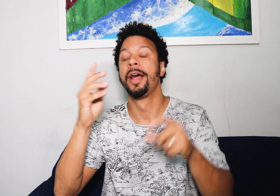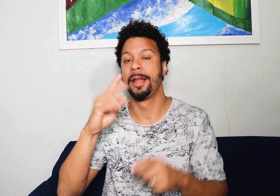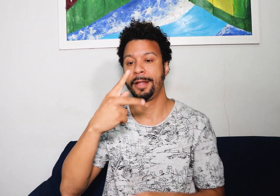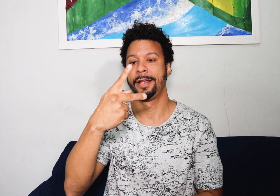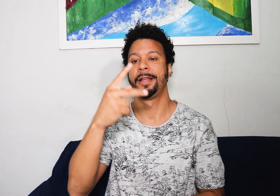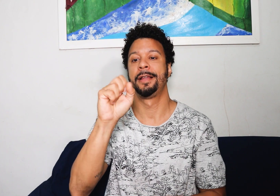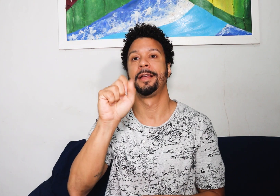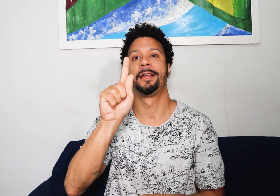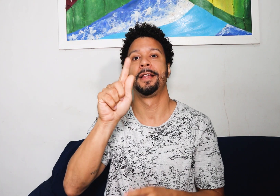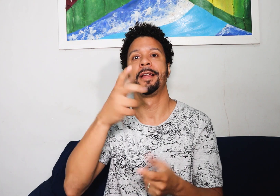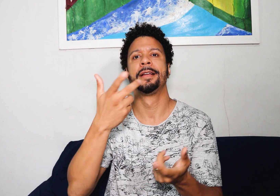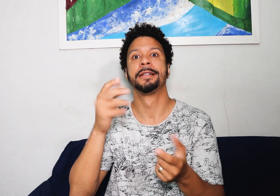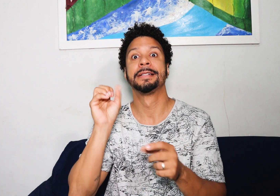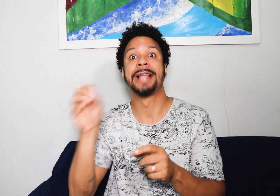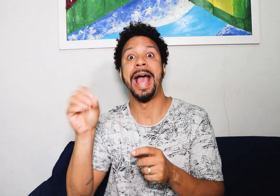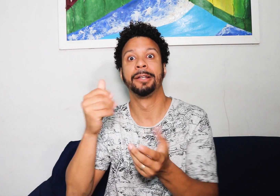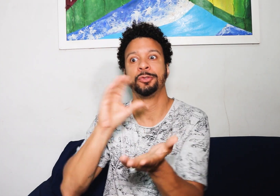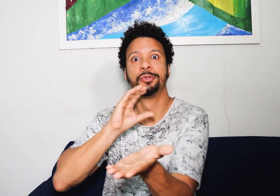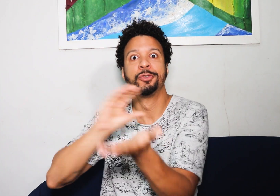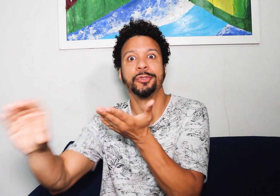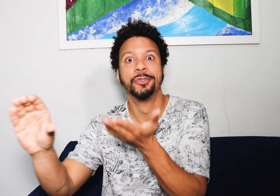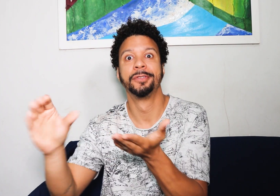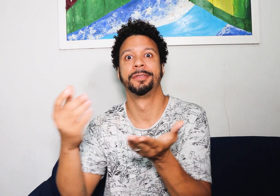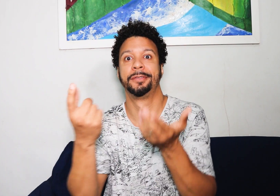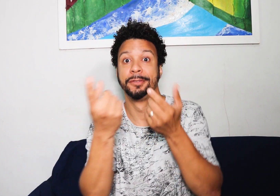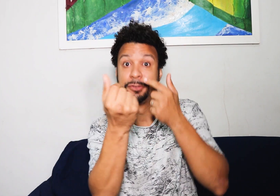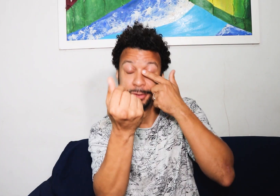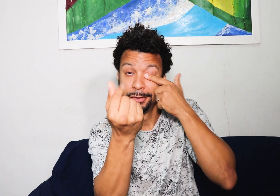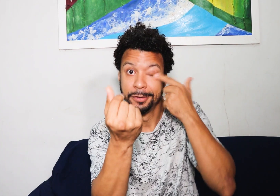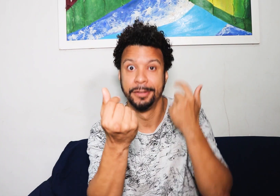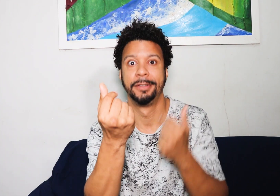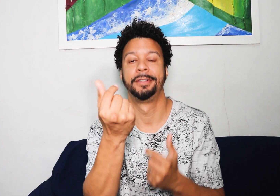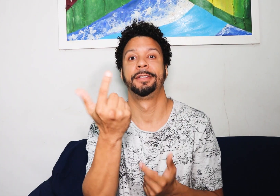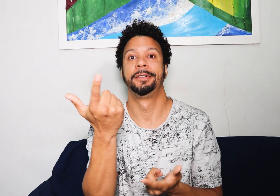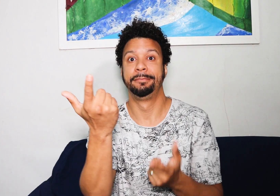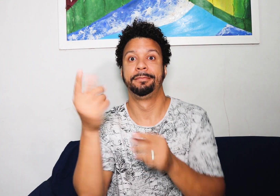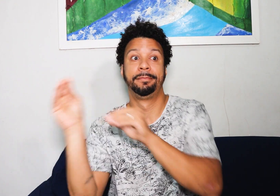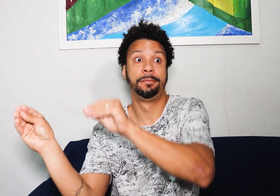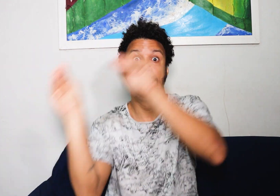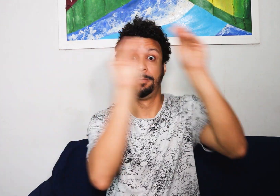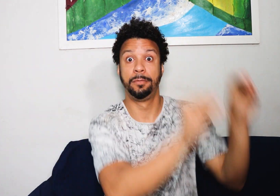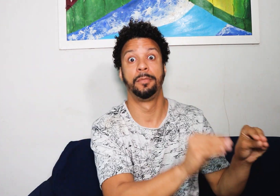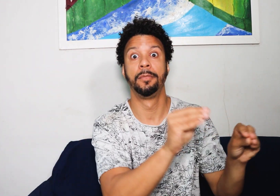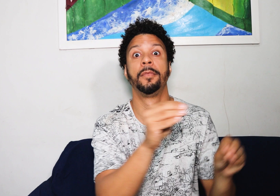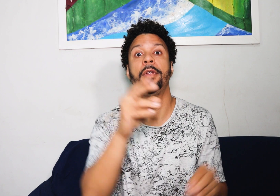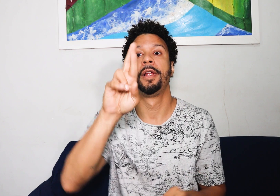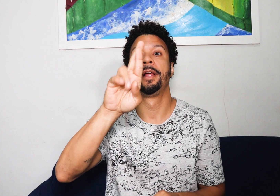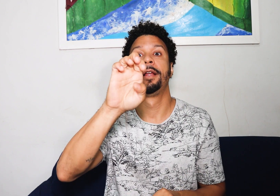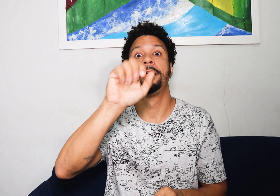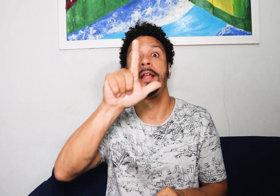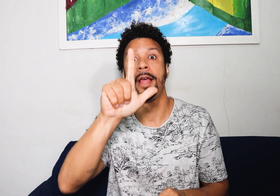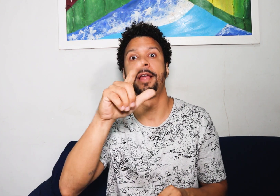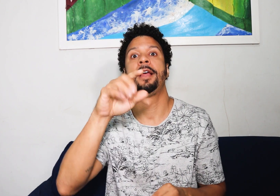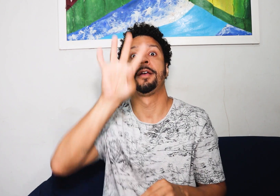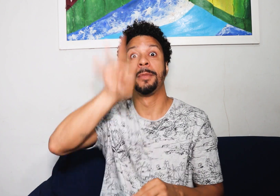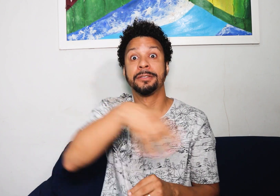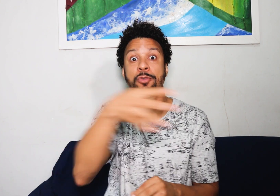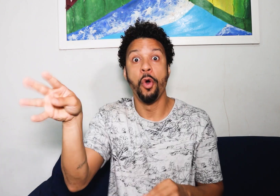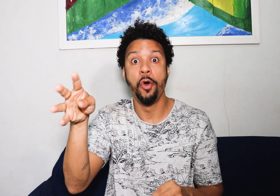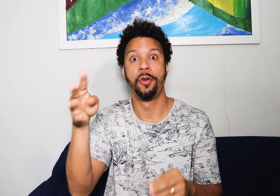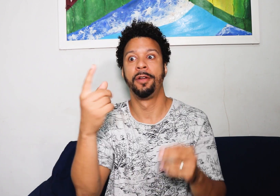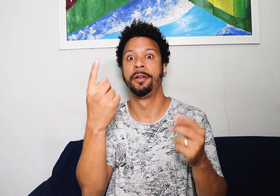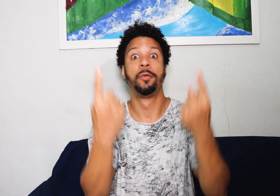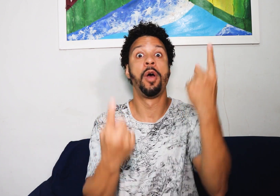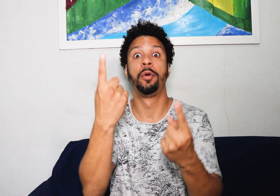que aconteceu com o Neymar? Saiu do PSG, recebeu aquela grana toda e agora vai para outro clube, Real Madrid